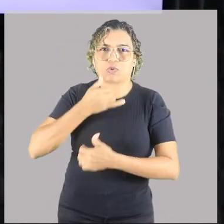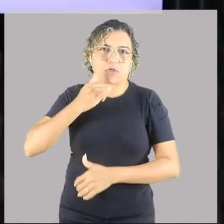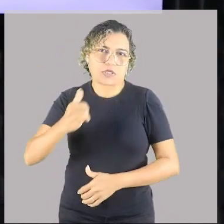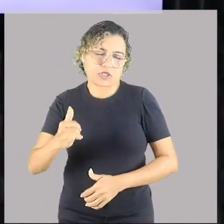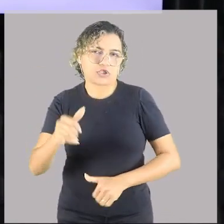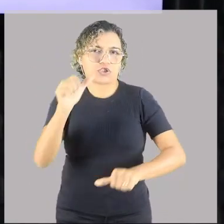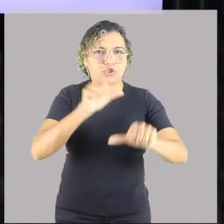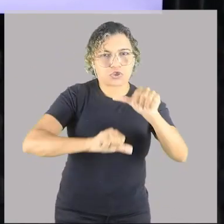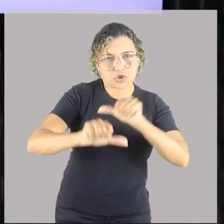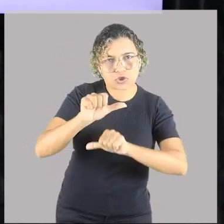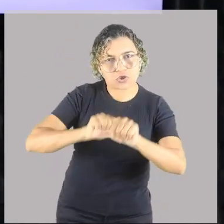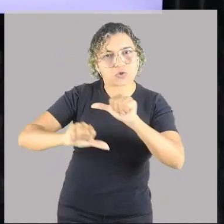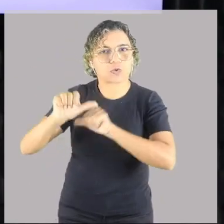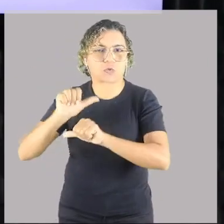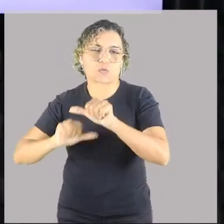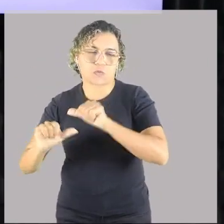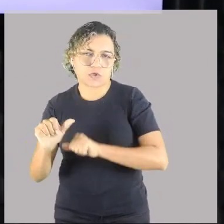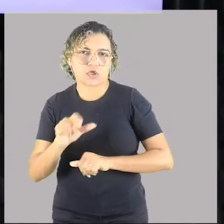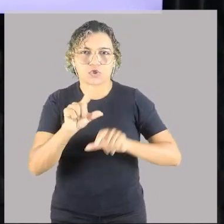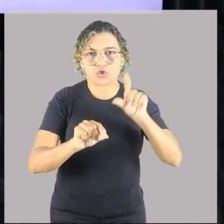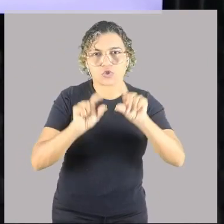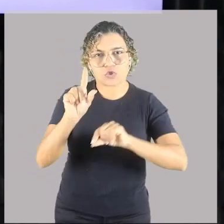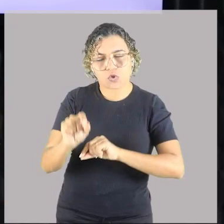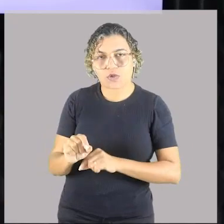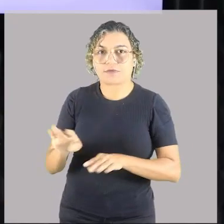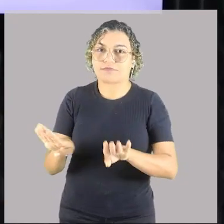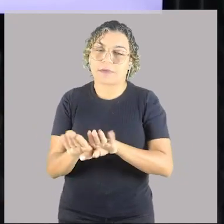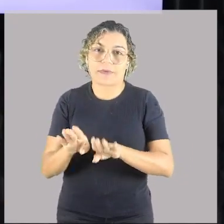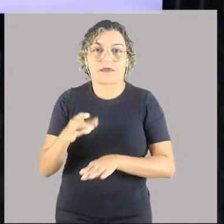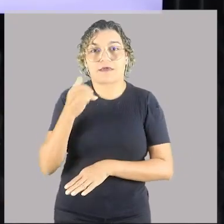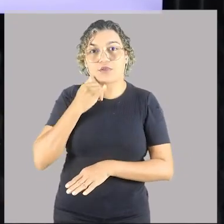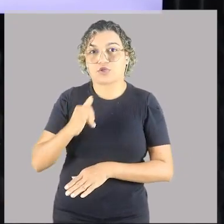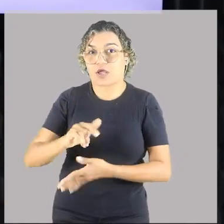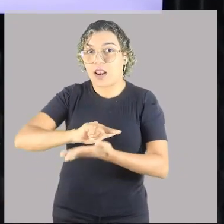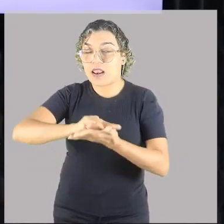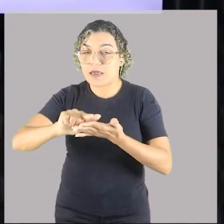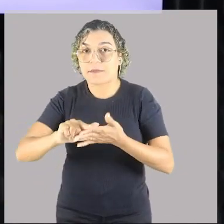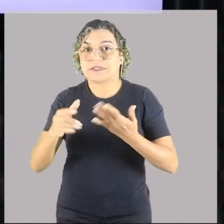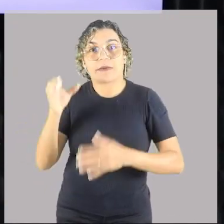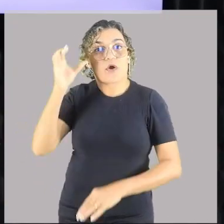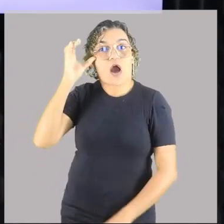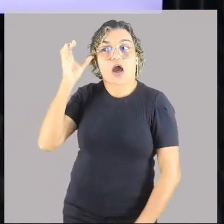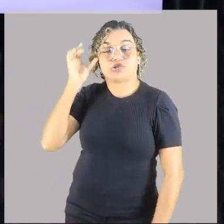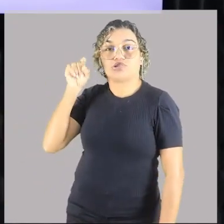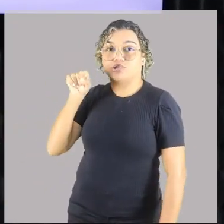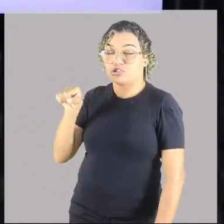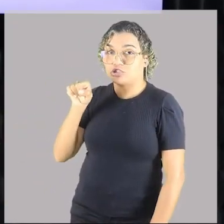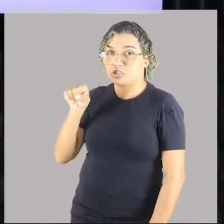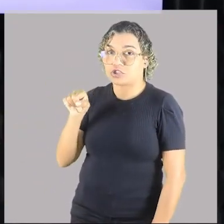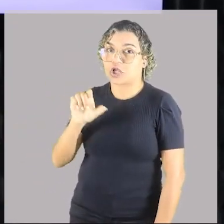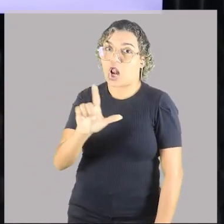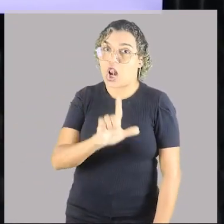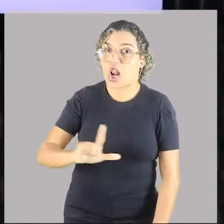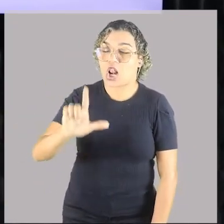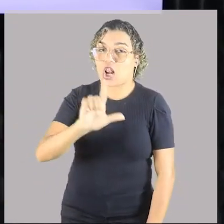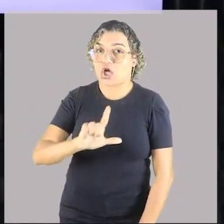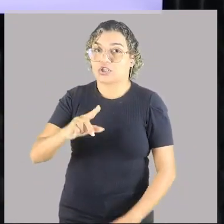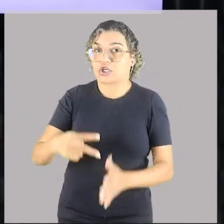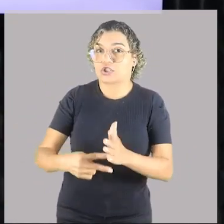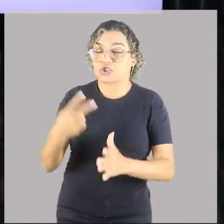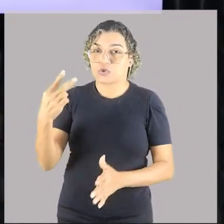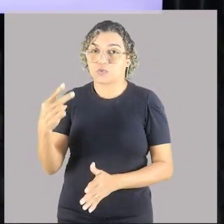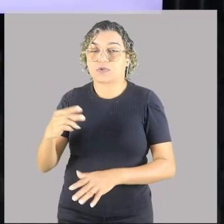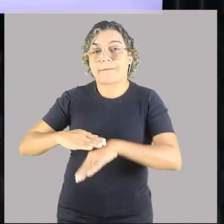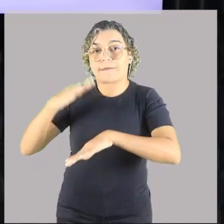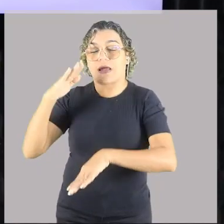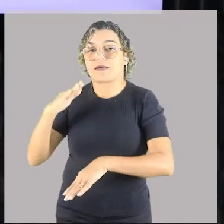renováveis por renováveis, alternativas e limpas. Não é à toa que a China, lógico, além de ser a segunda maior economia